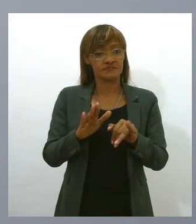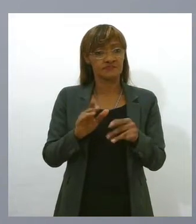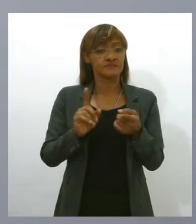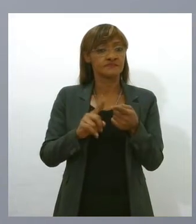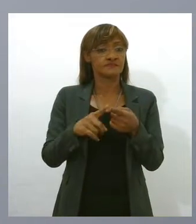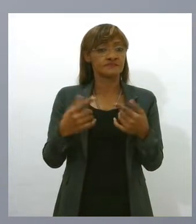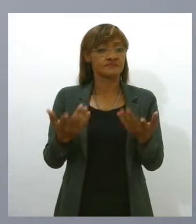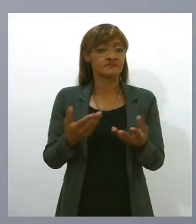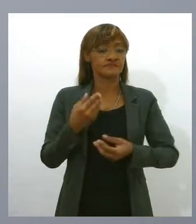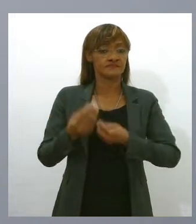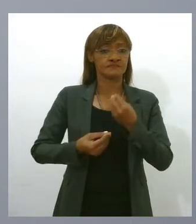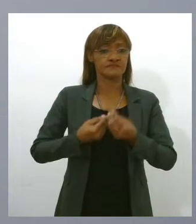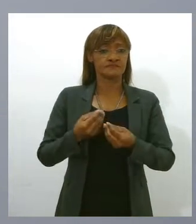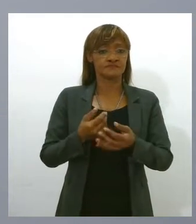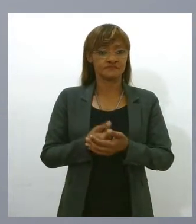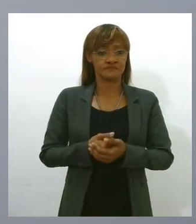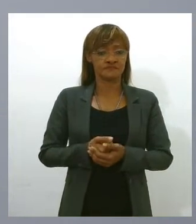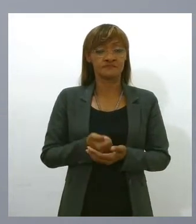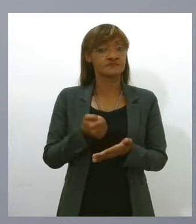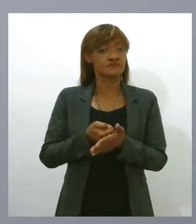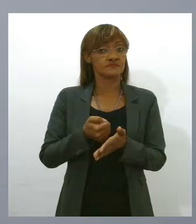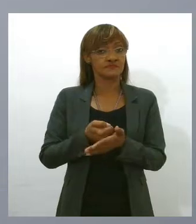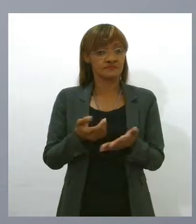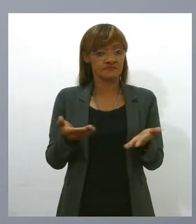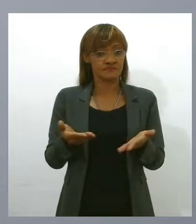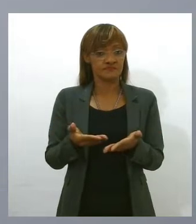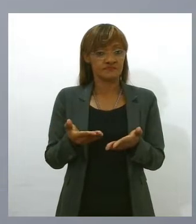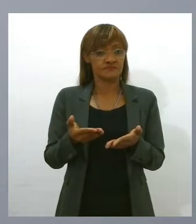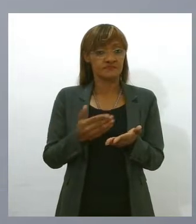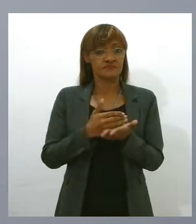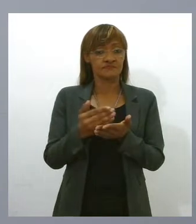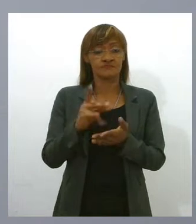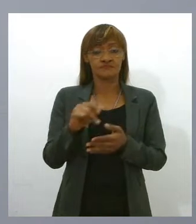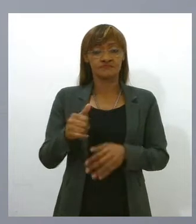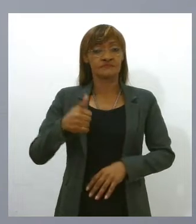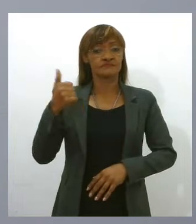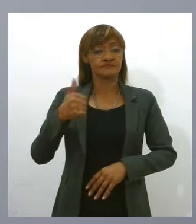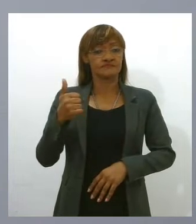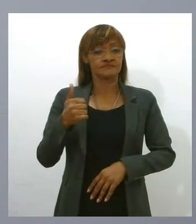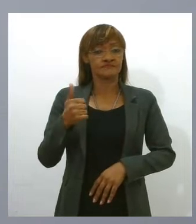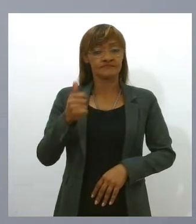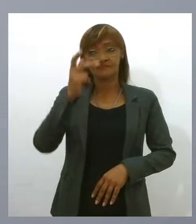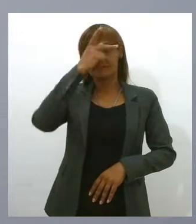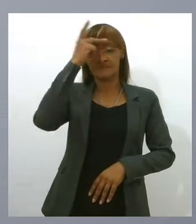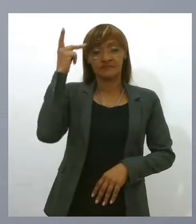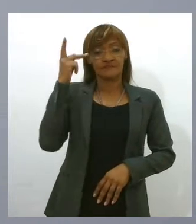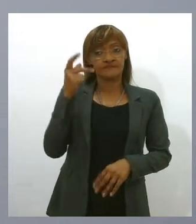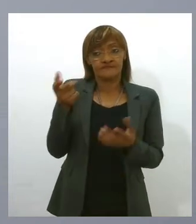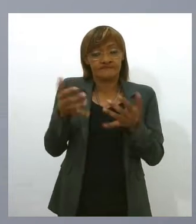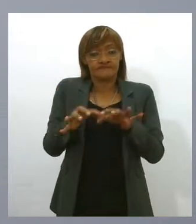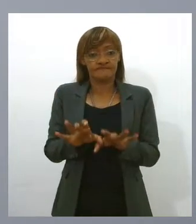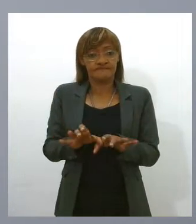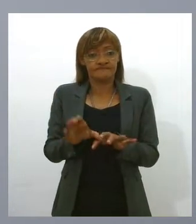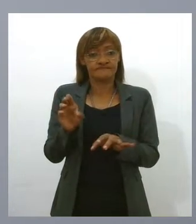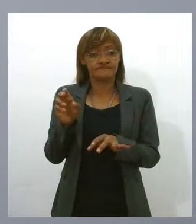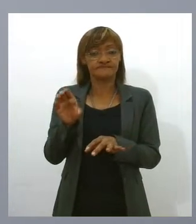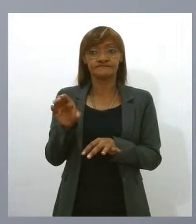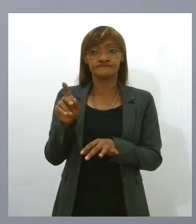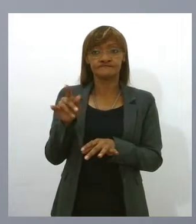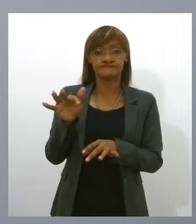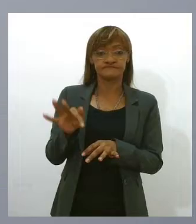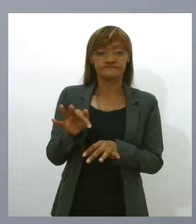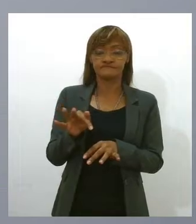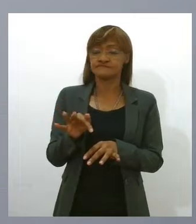informações são obrigatórias a partir de Japeri a pessoa se negar a fornecer infelizmente a gente Vai recusar a postagem né que é uma